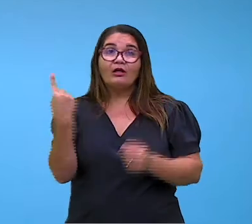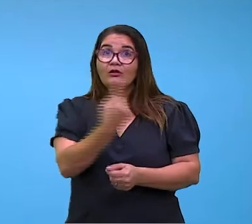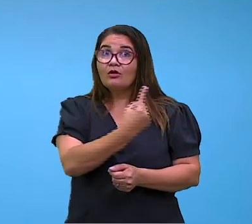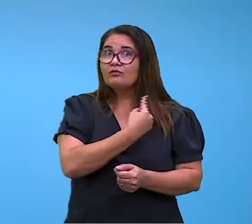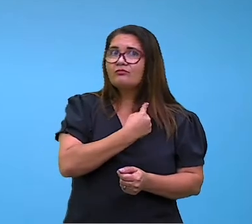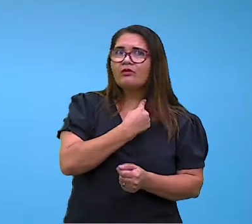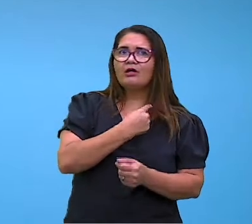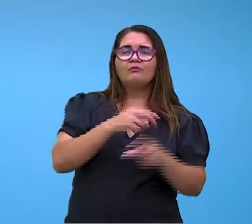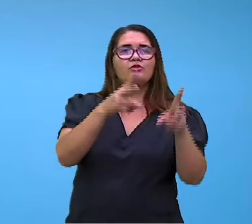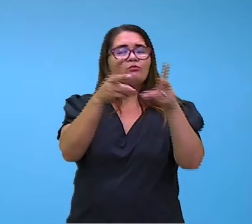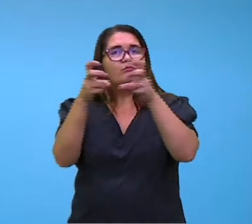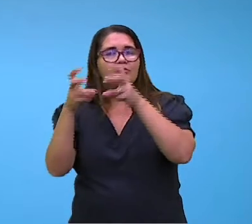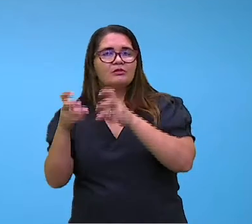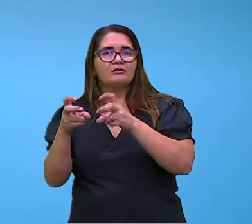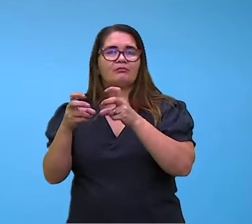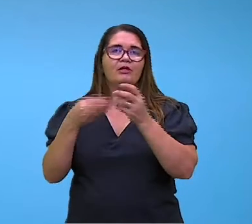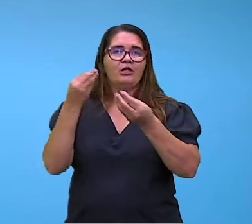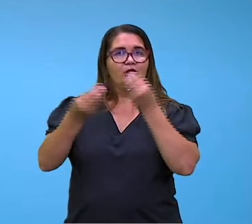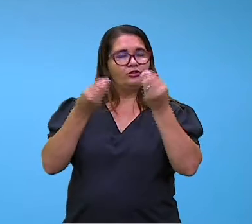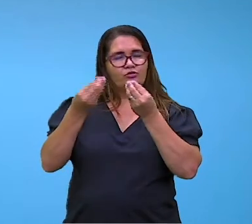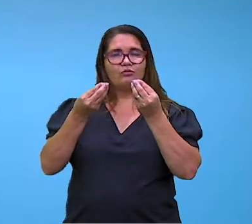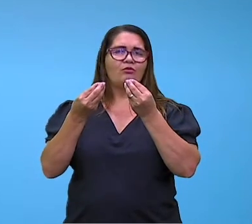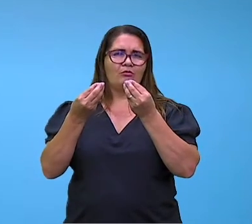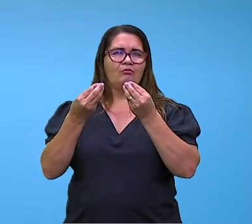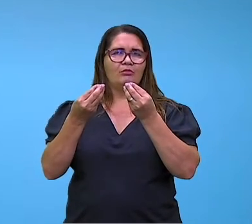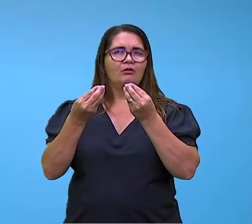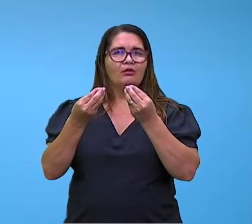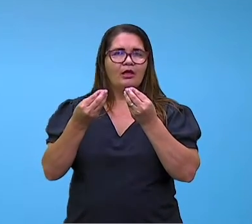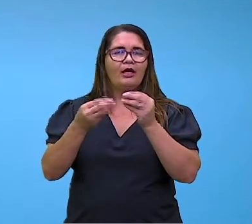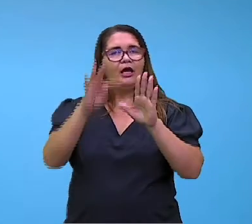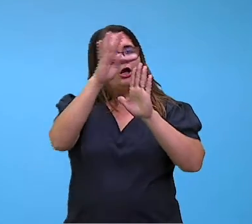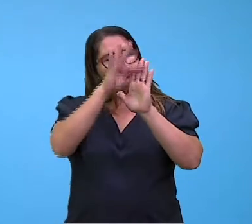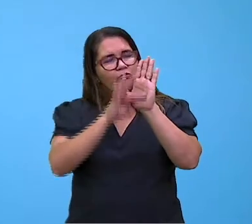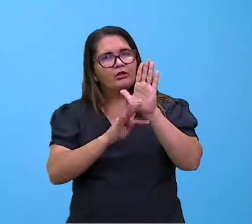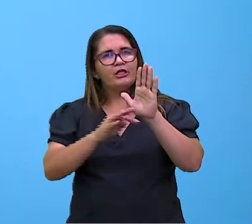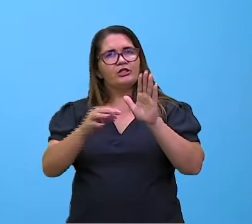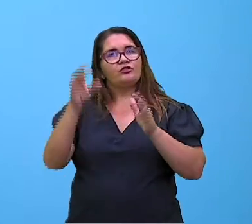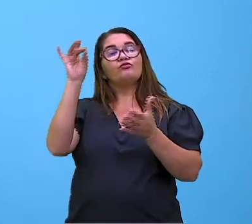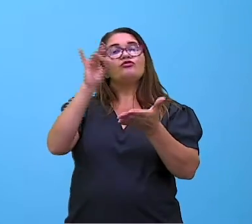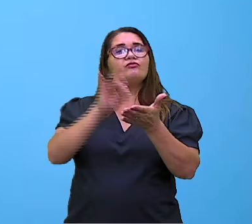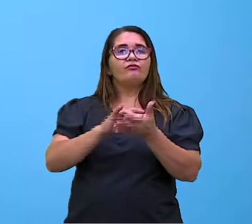de como ele é. Vamos entrar nesse mundo aí e observar como é. Vamos lá.